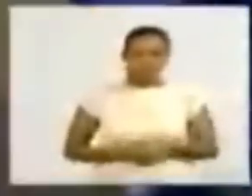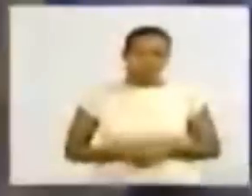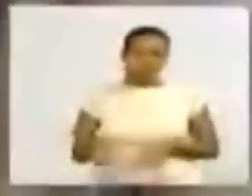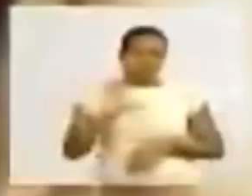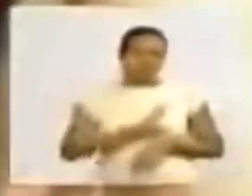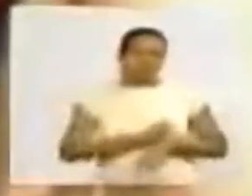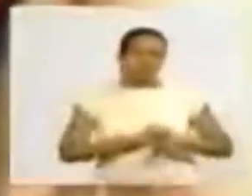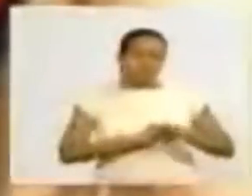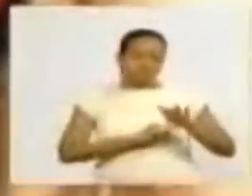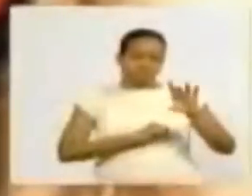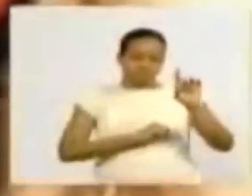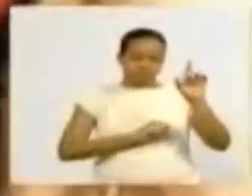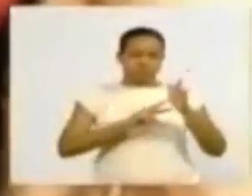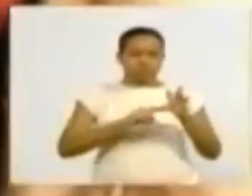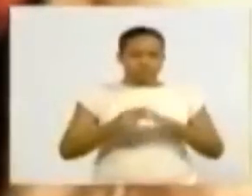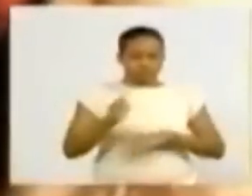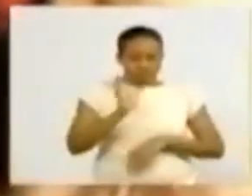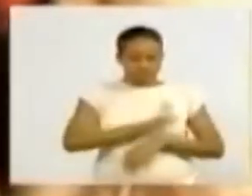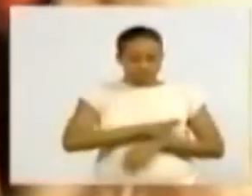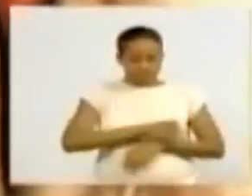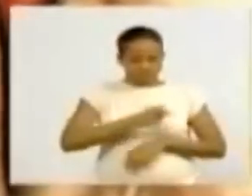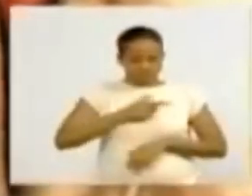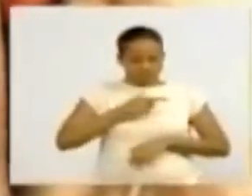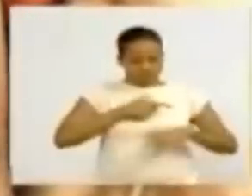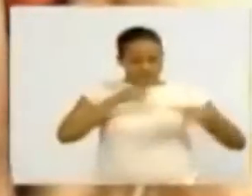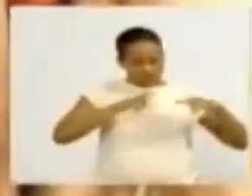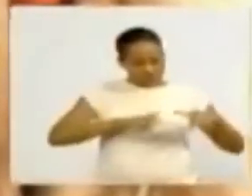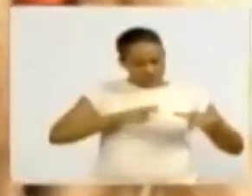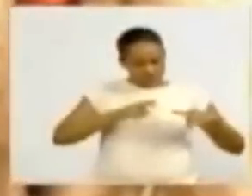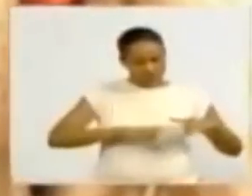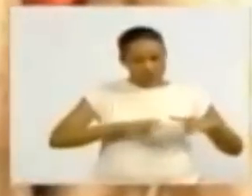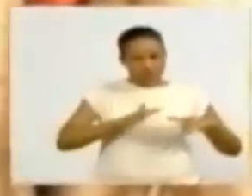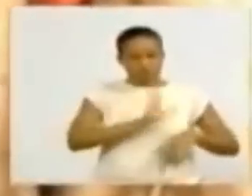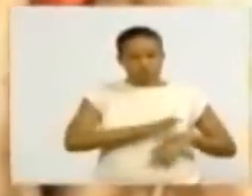da misericórdia é: nesse coração ainda existe lugar para você.